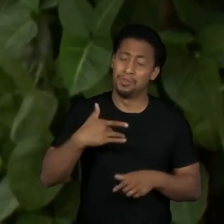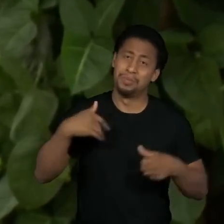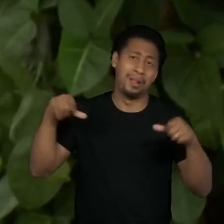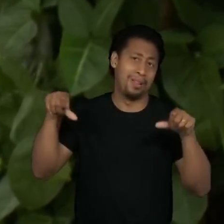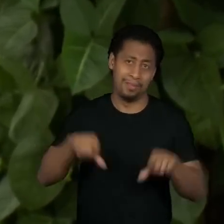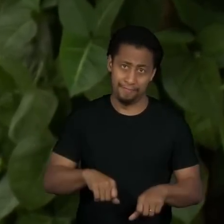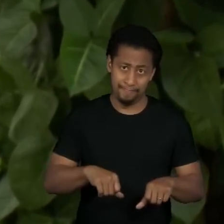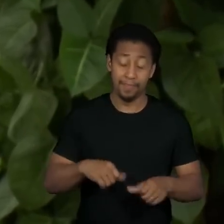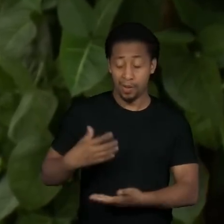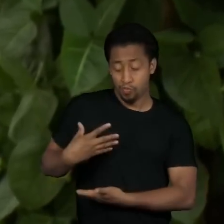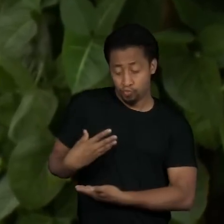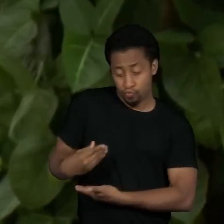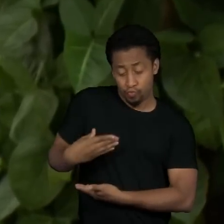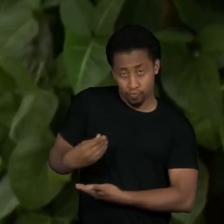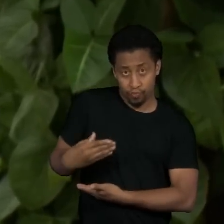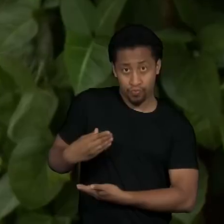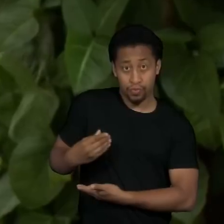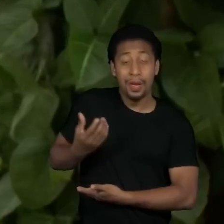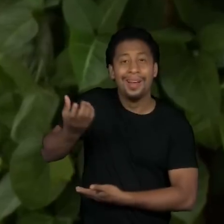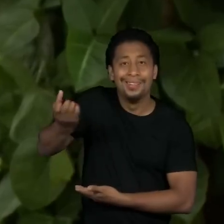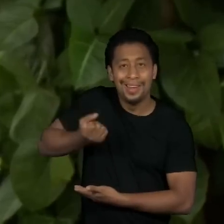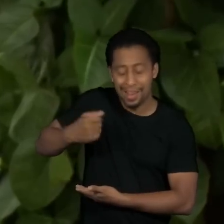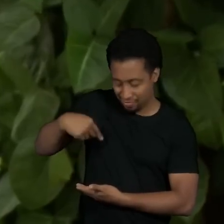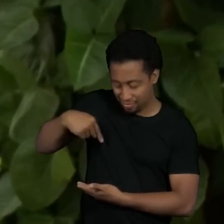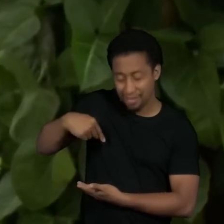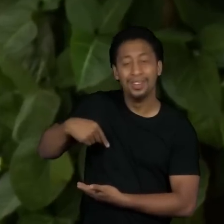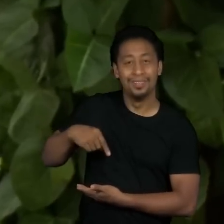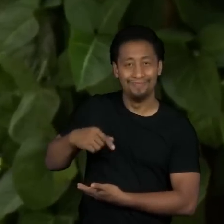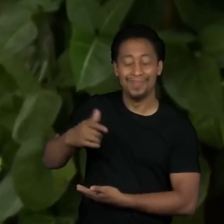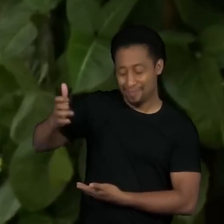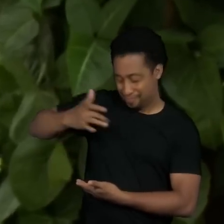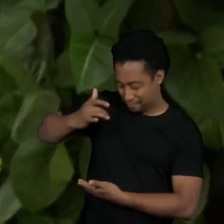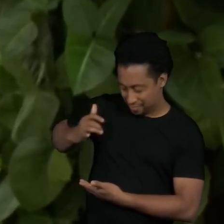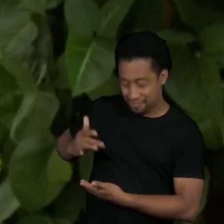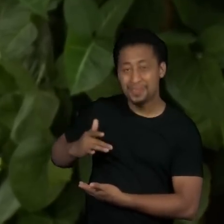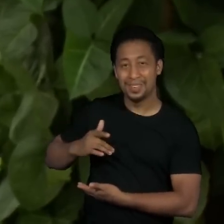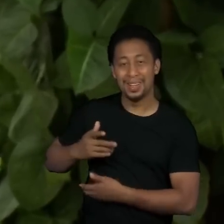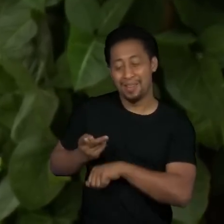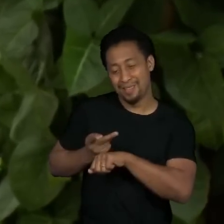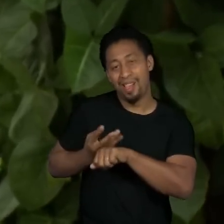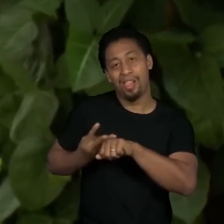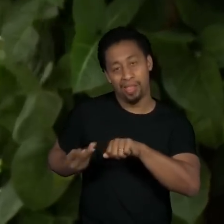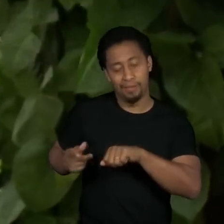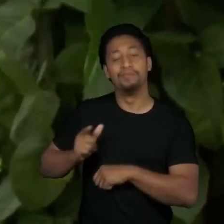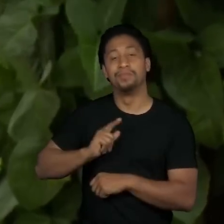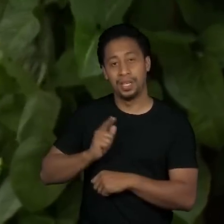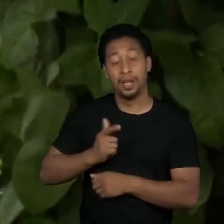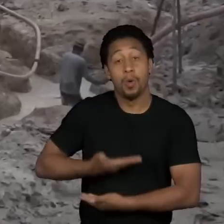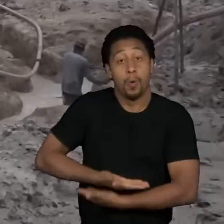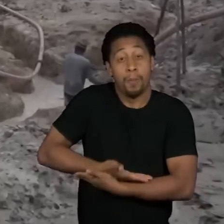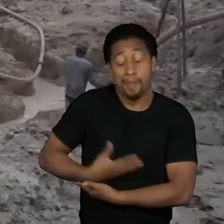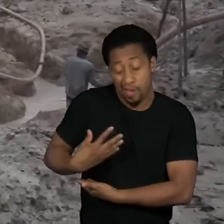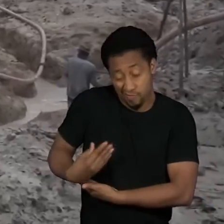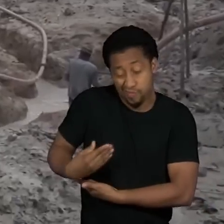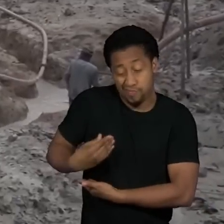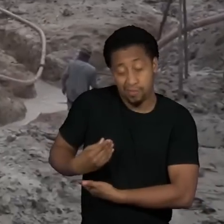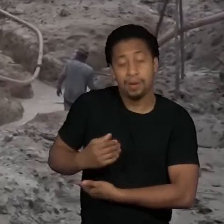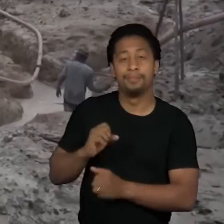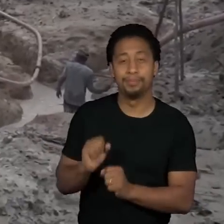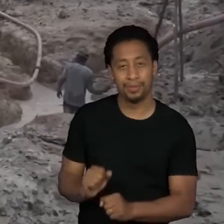está contaminado. Com poucos meses de vida, os bebês já têm o futuro comprometido.